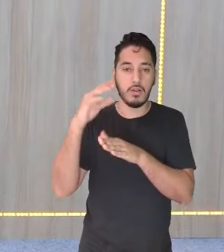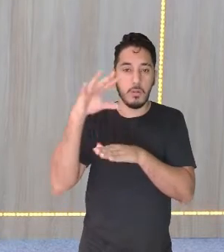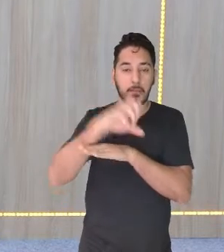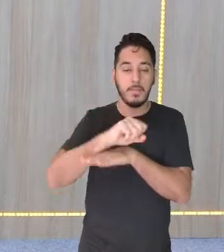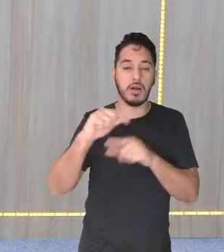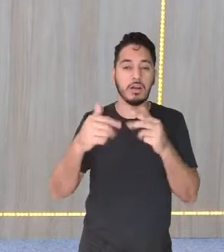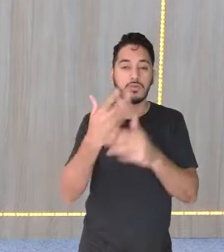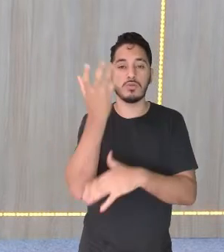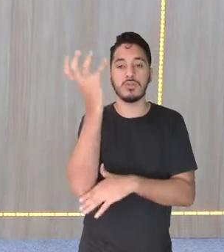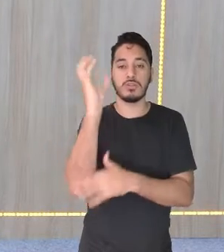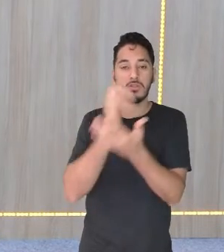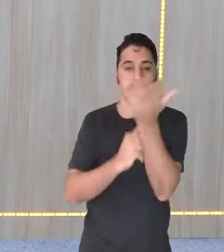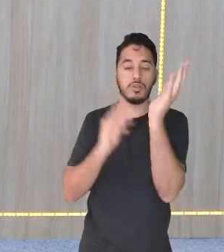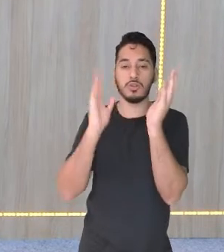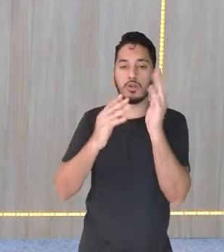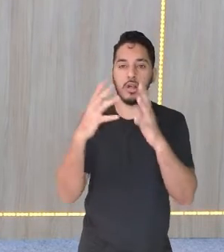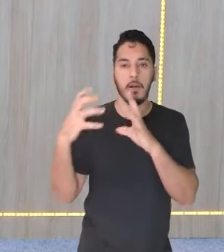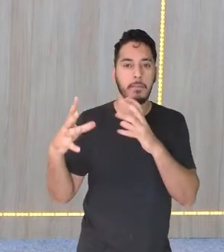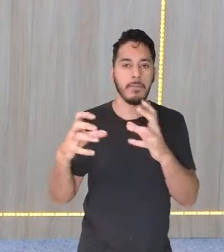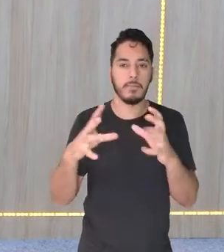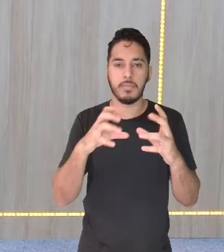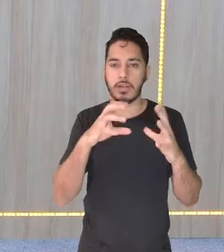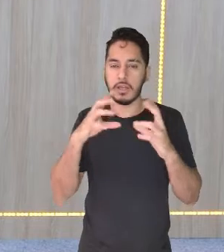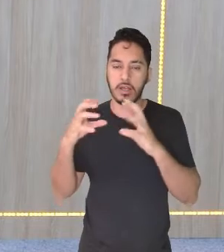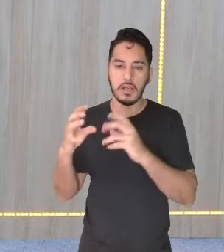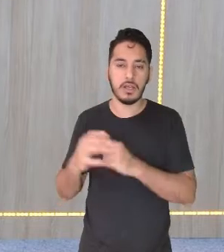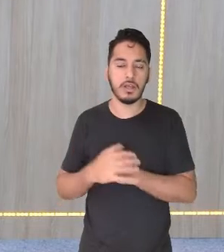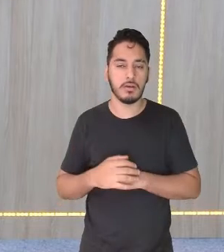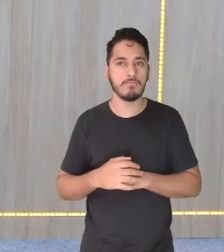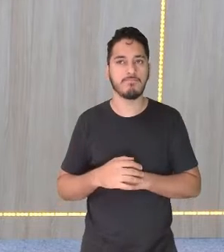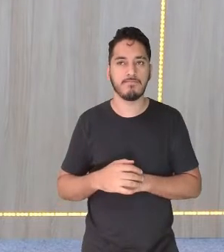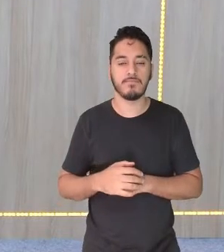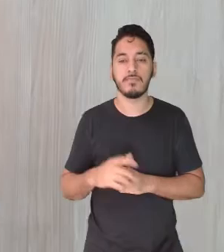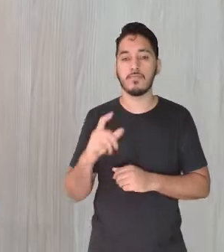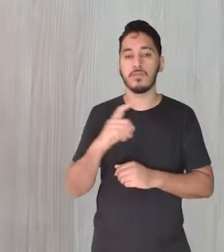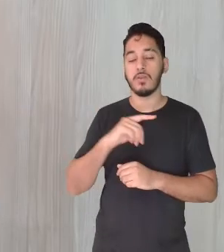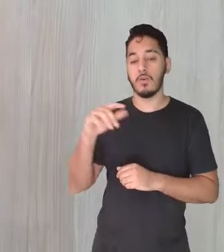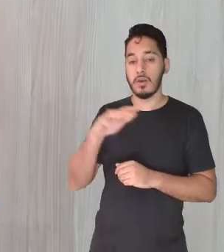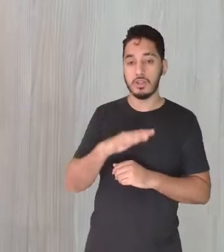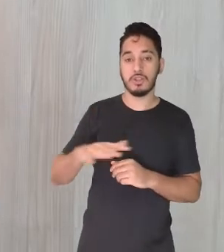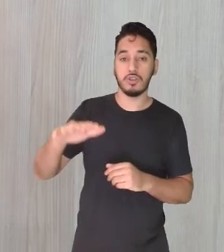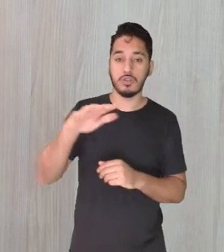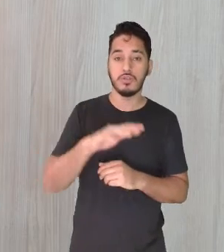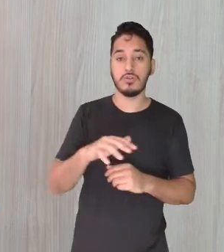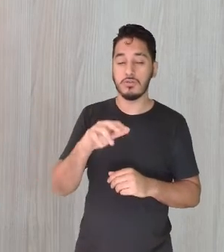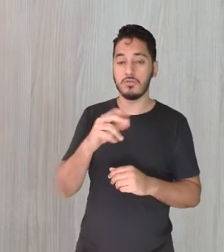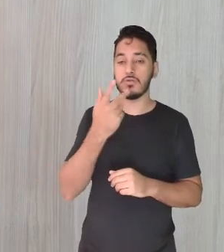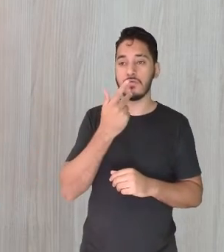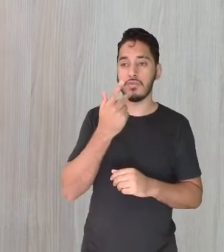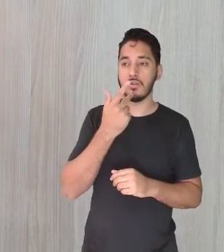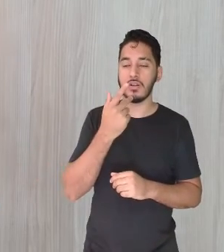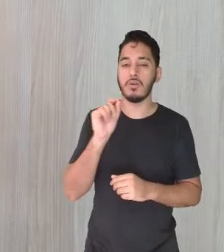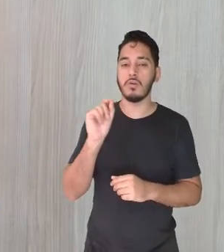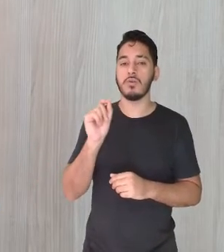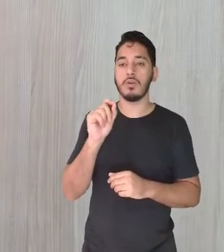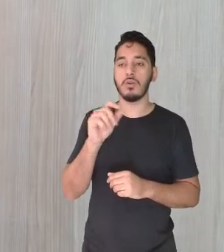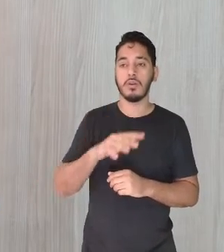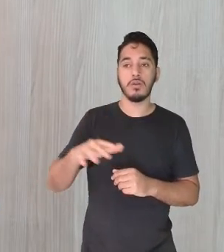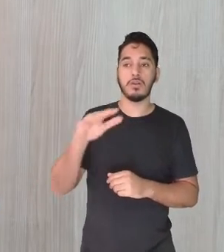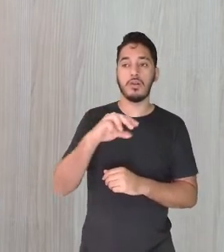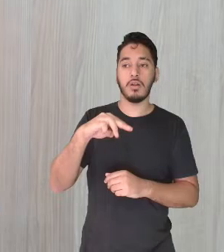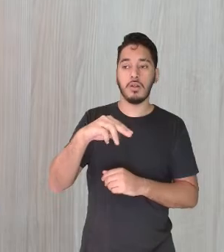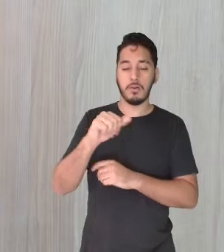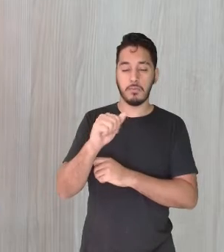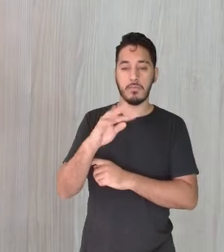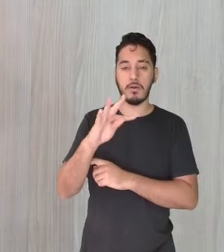amazônica, gera muito conflito. Exatamente, né? Tem uma região aí que a gente vai falar dela também, que é a região do